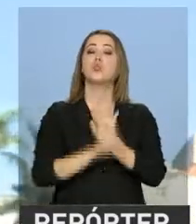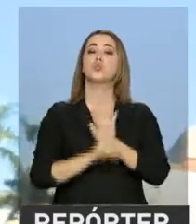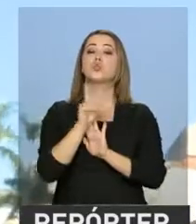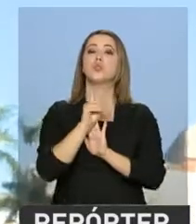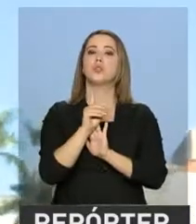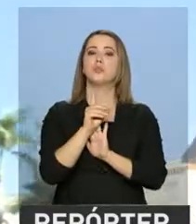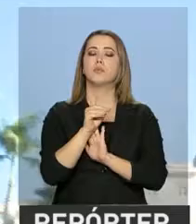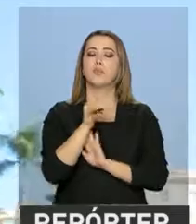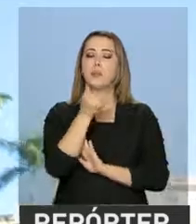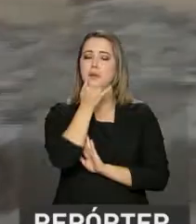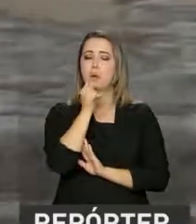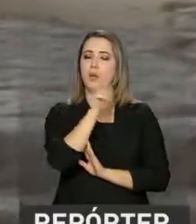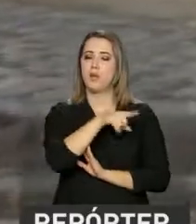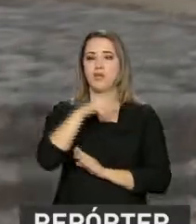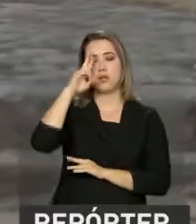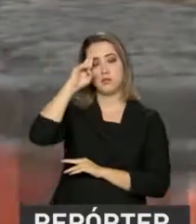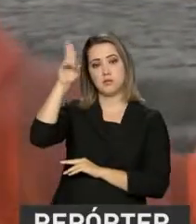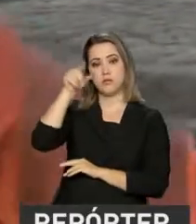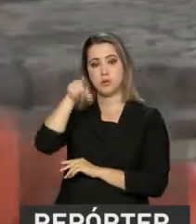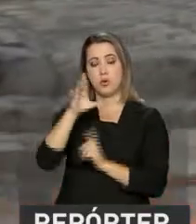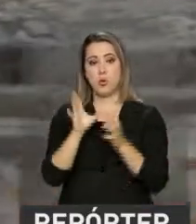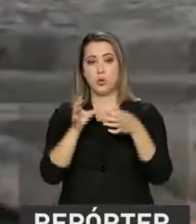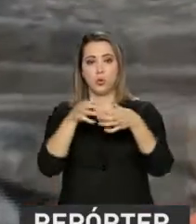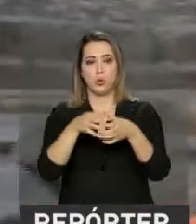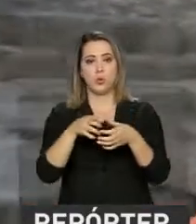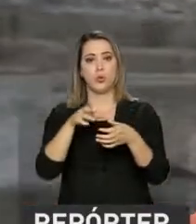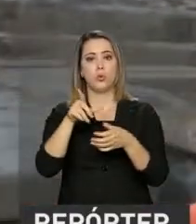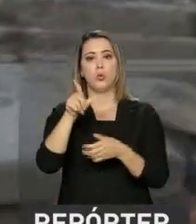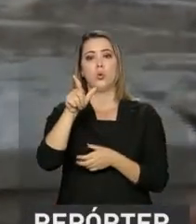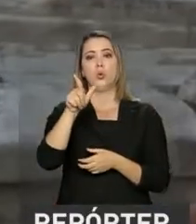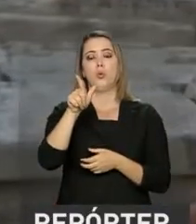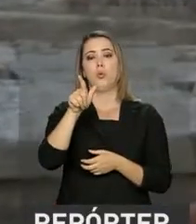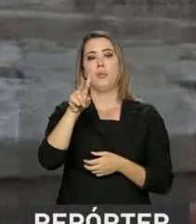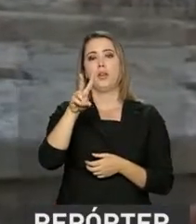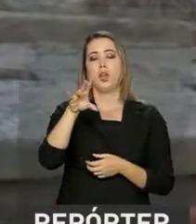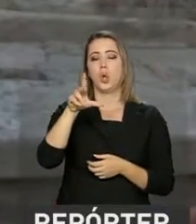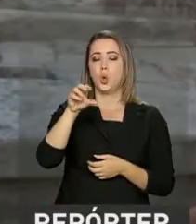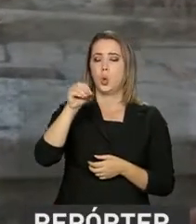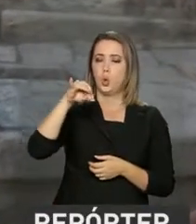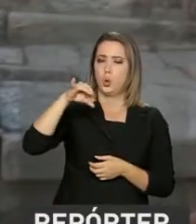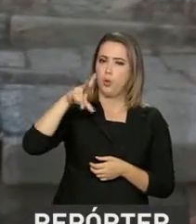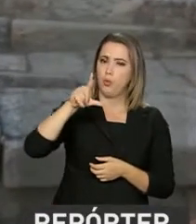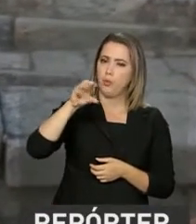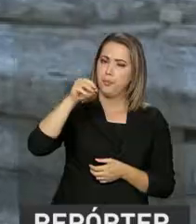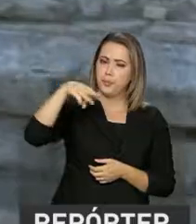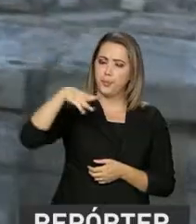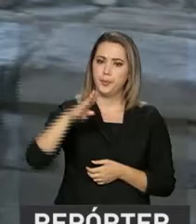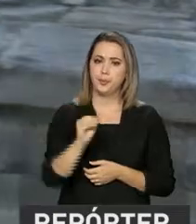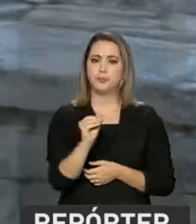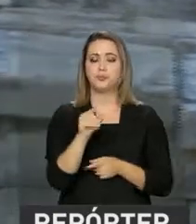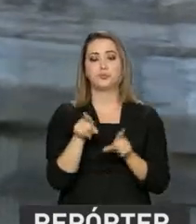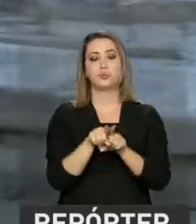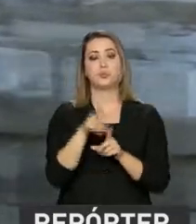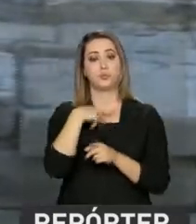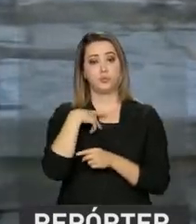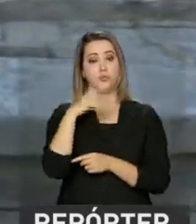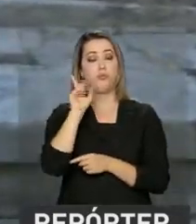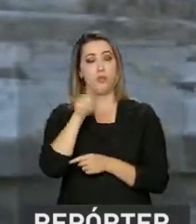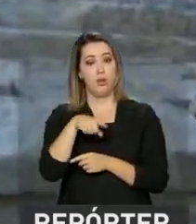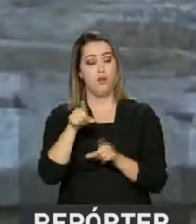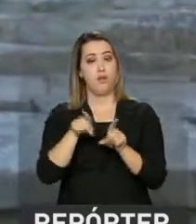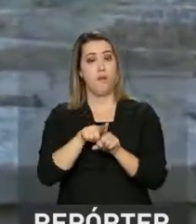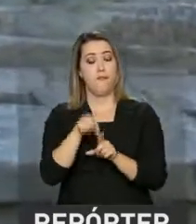quilombo pedra do sal reconhecida pela fundação palmares em 2005 na zona portuária do rio neta de escravos